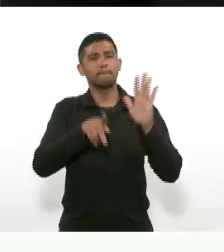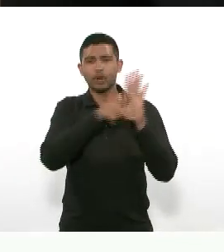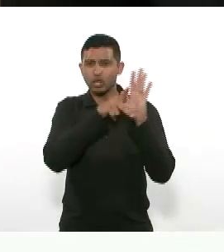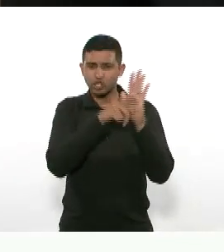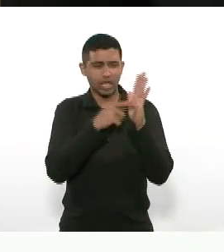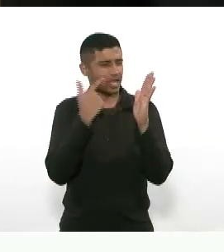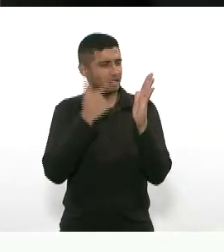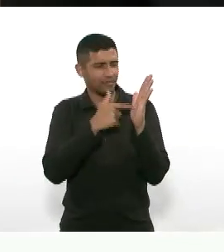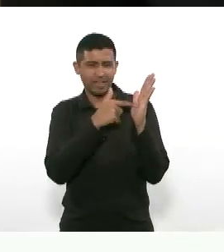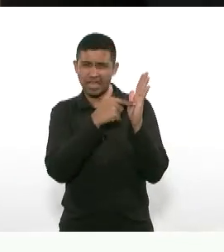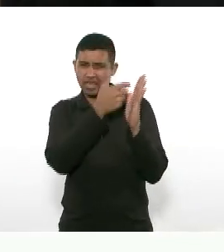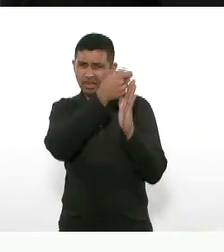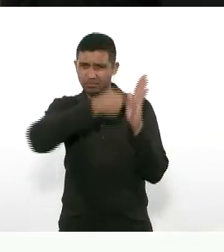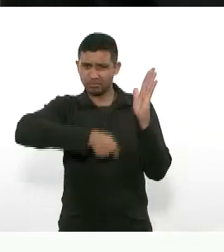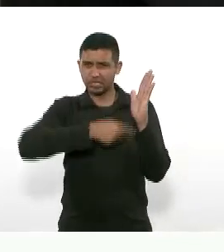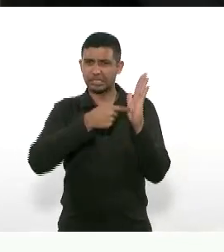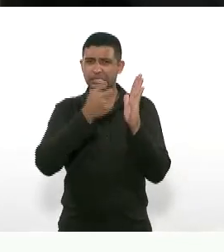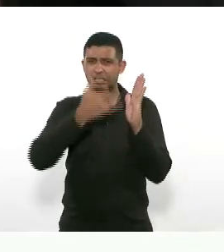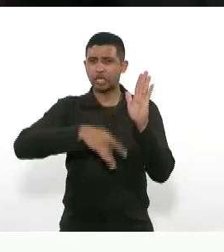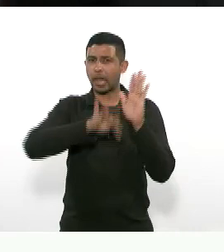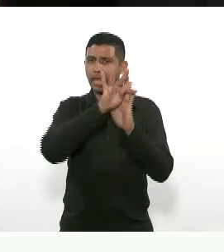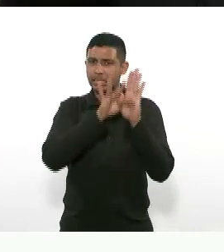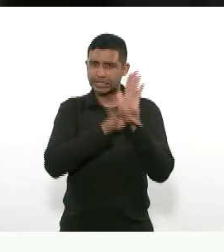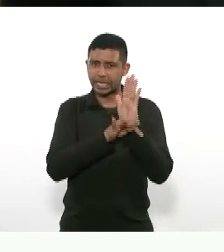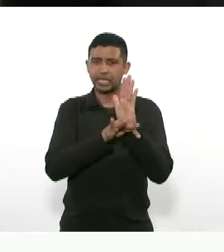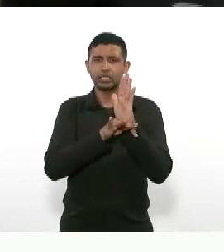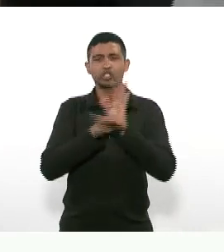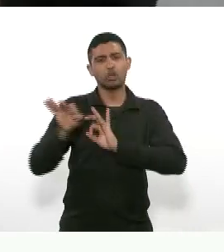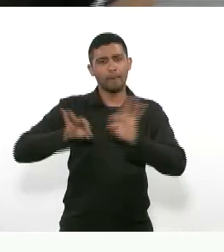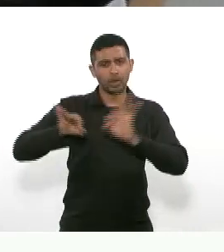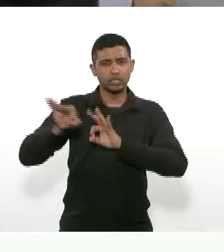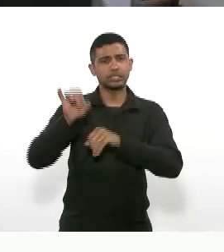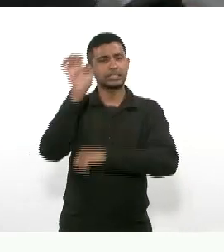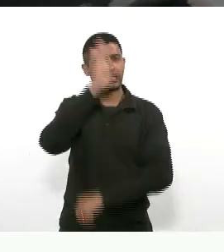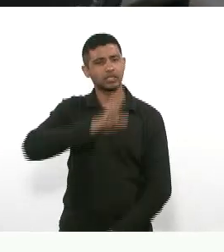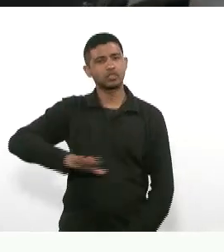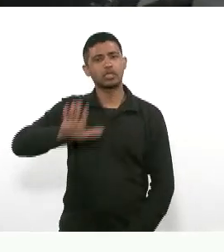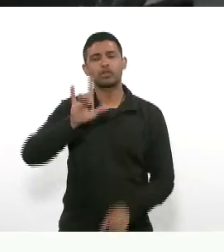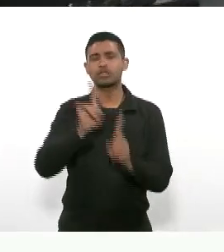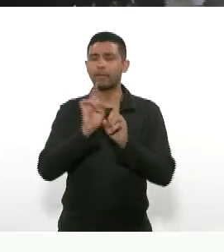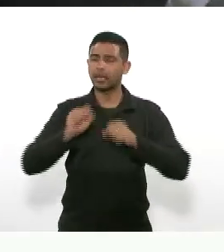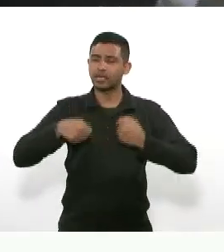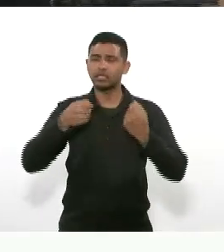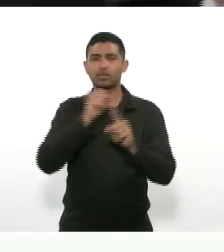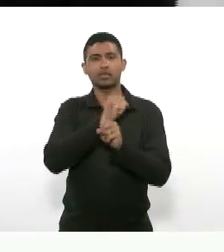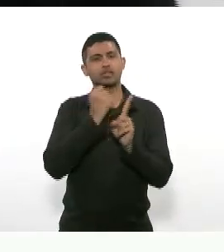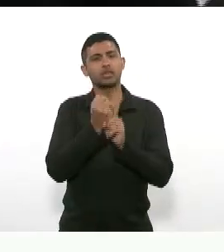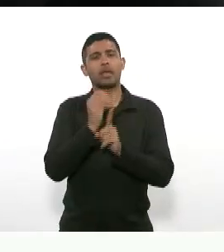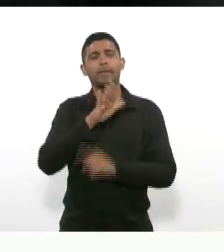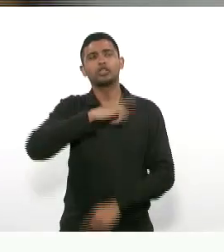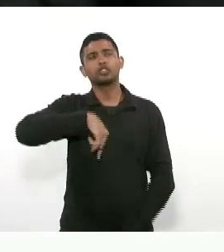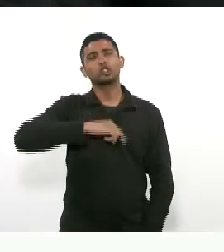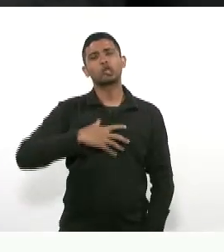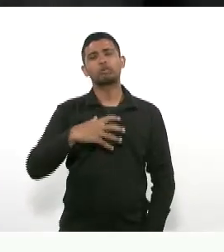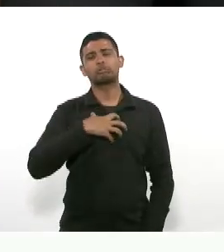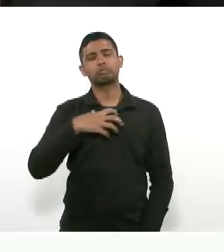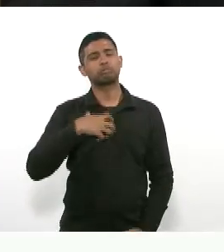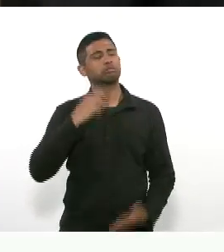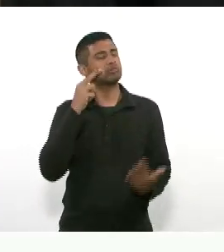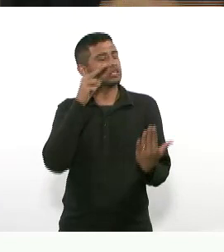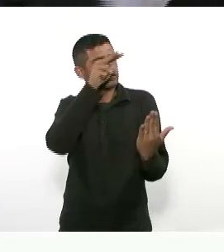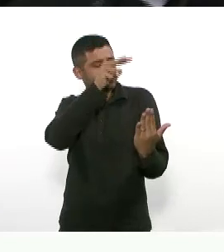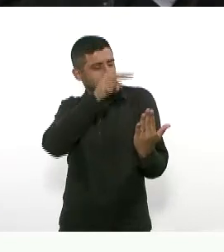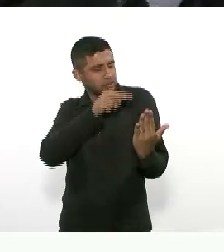reproduz fundamentalmente o texto do Plano Nacional de Segurança Pública e Defesa Social, podendo, a nosso sentir, ampliar